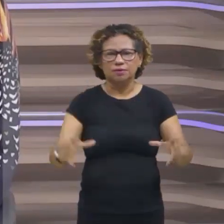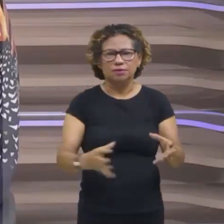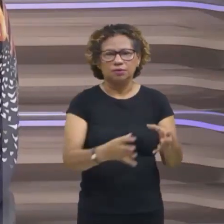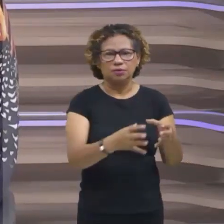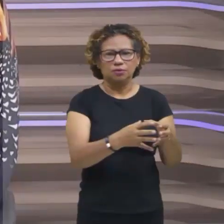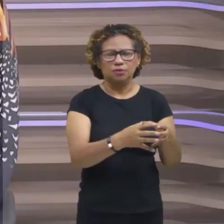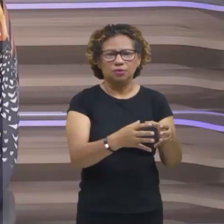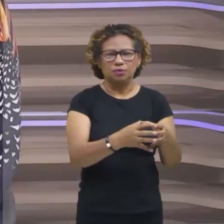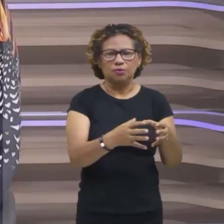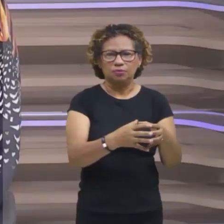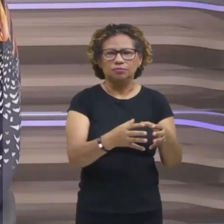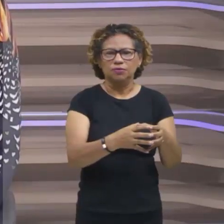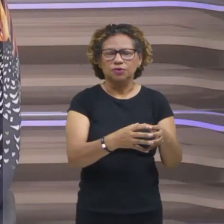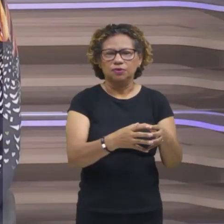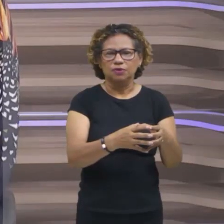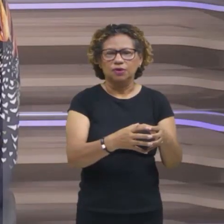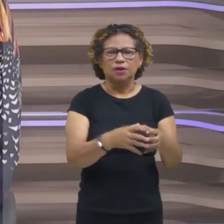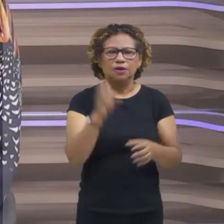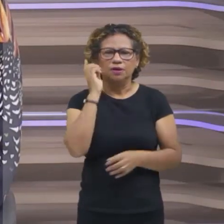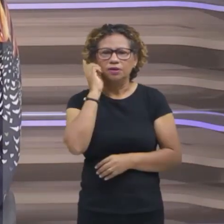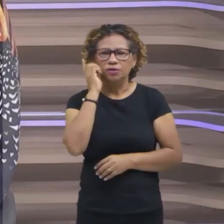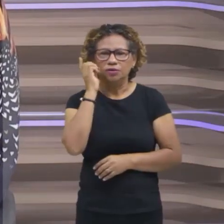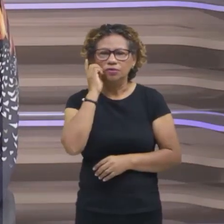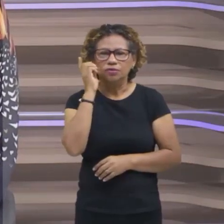está comigo diariamente,